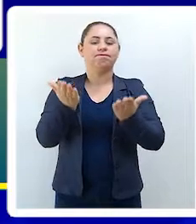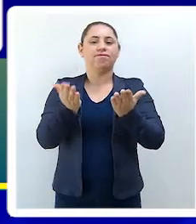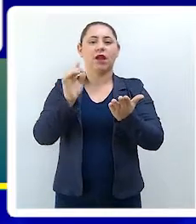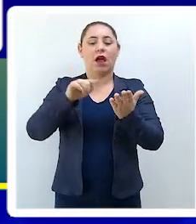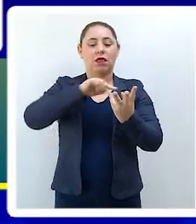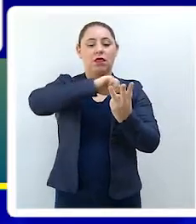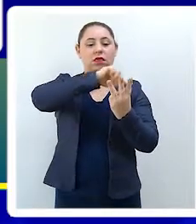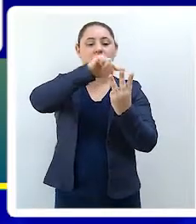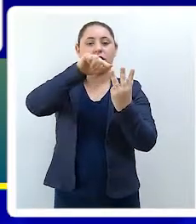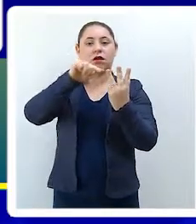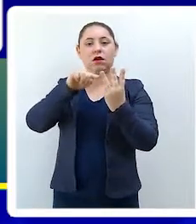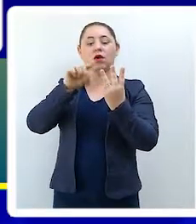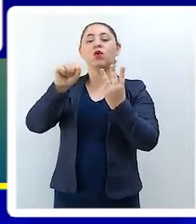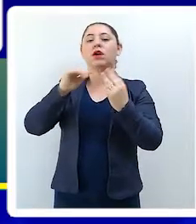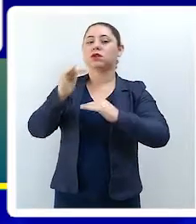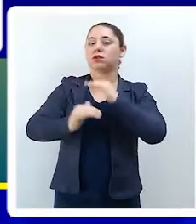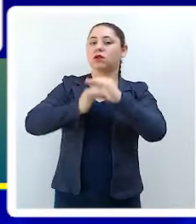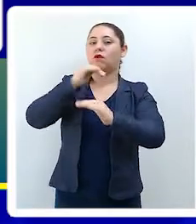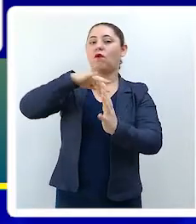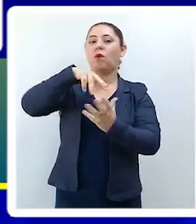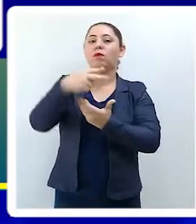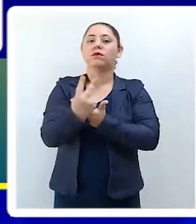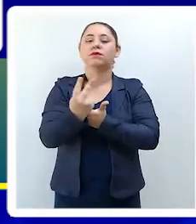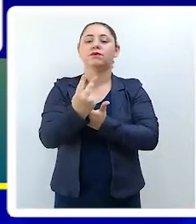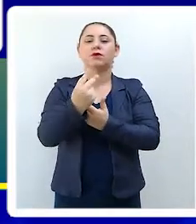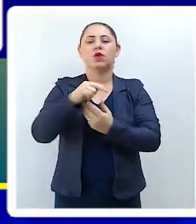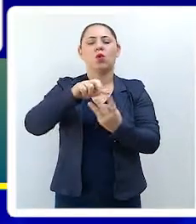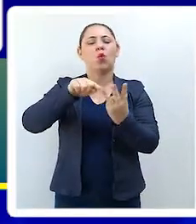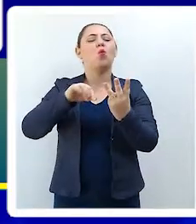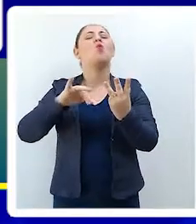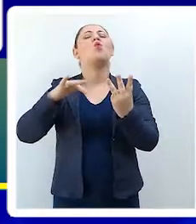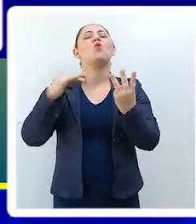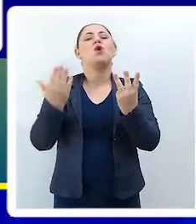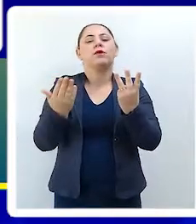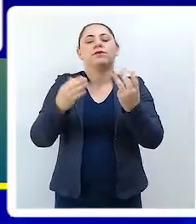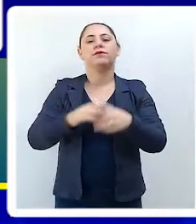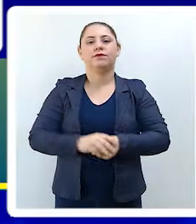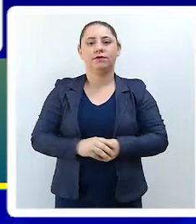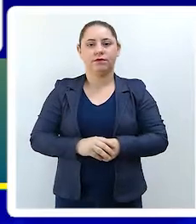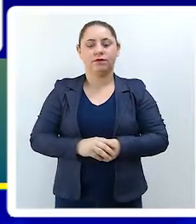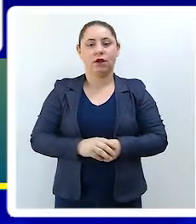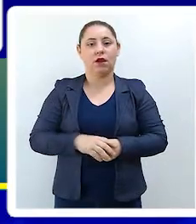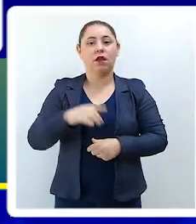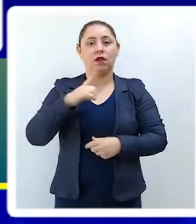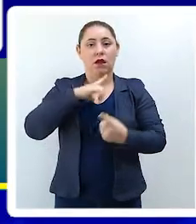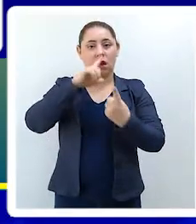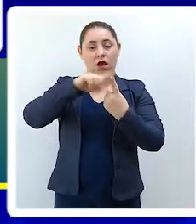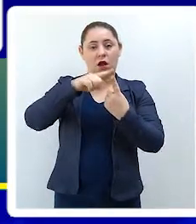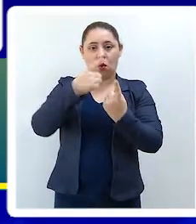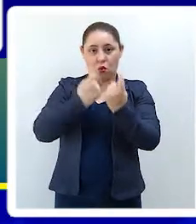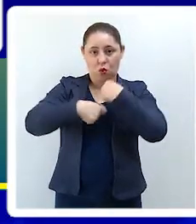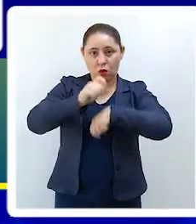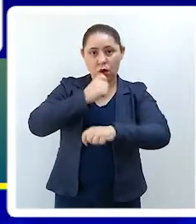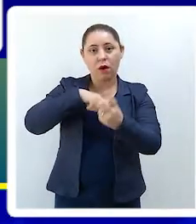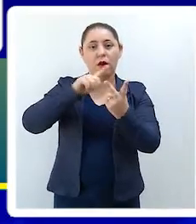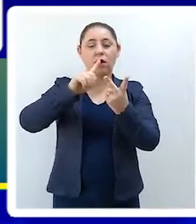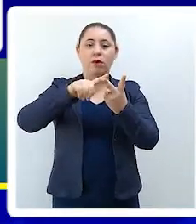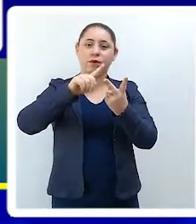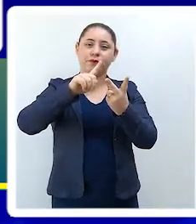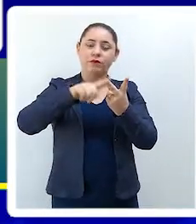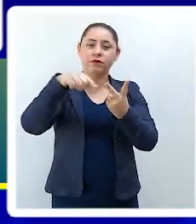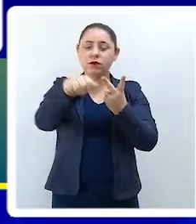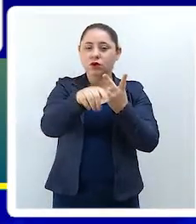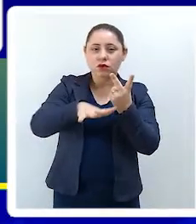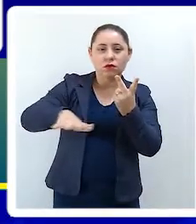equilibrada, as 3 dimensões do desenvolvimento sustentável. E quais são essas 3 dimensões? A gente tem a dimensão econômica,